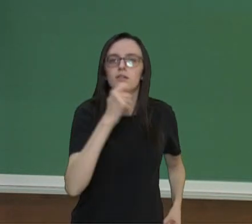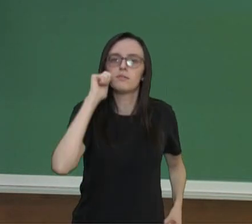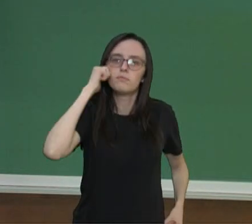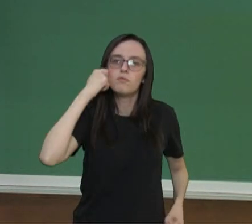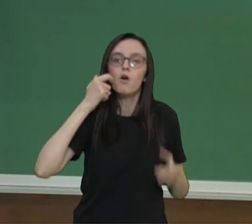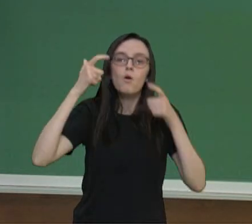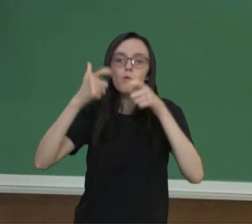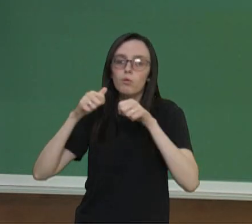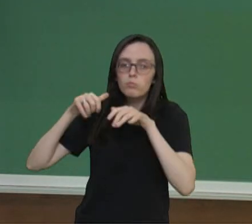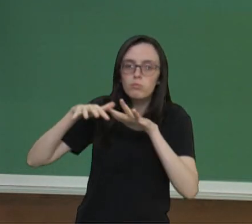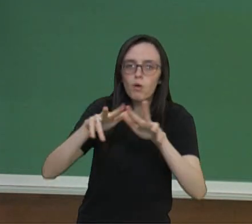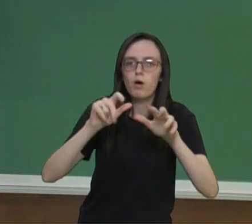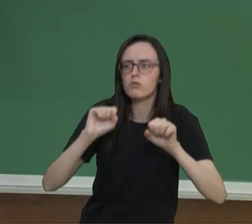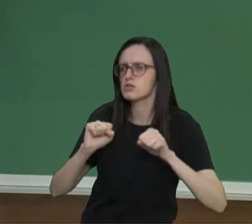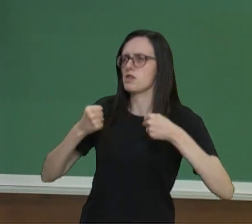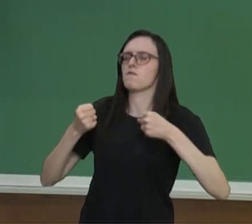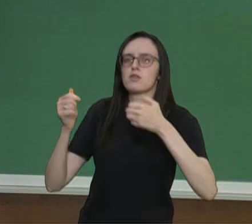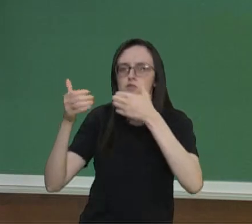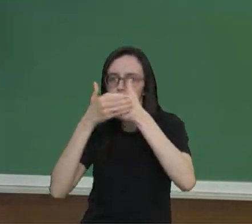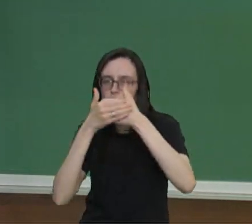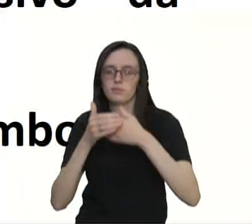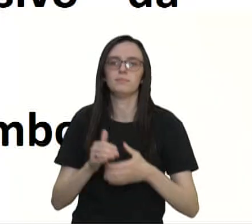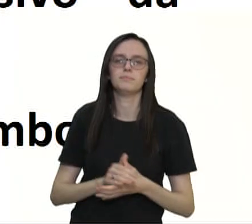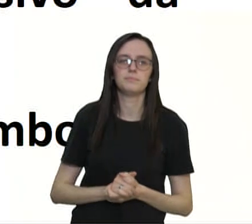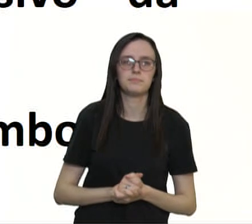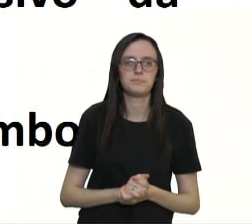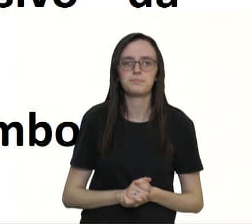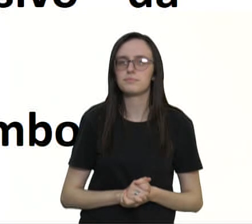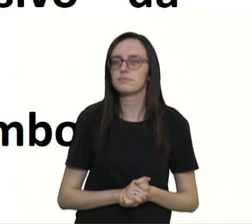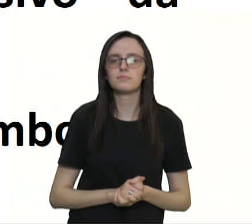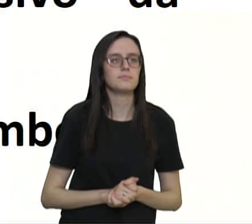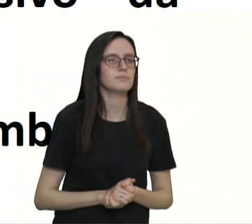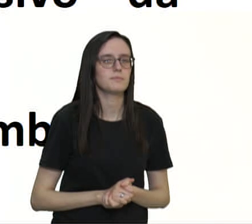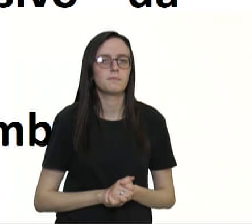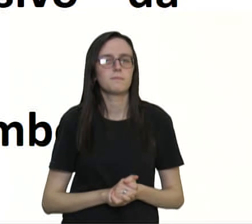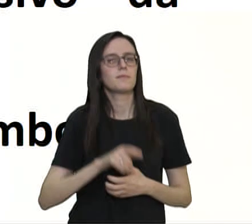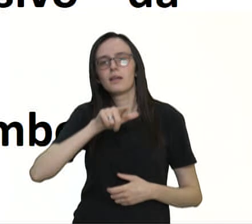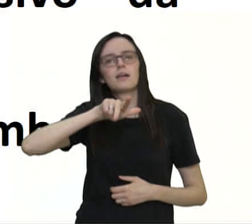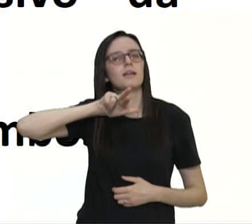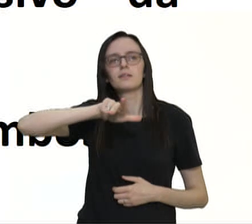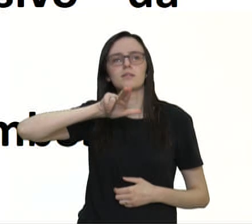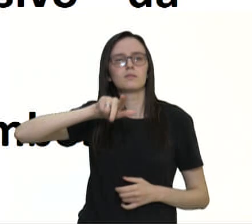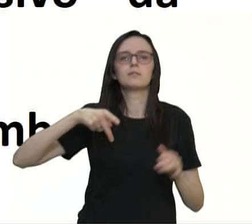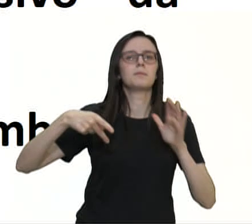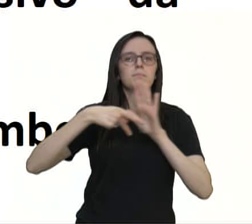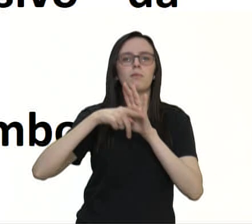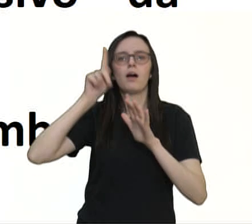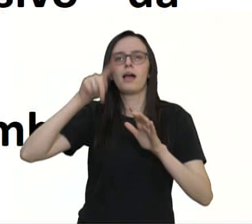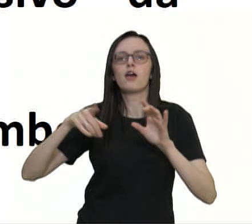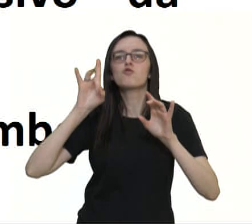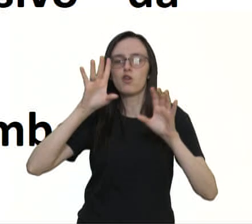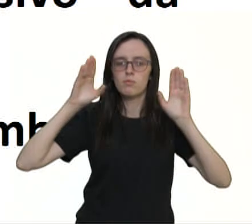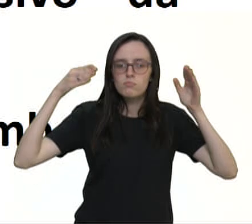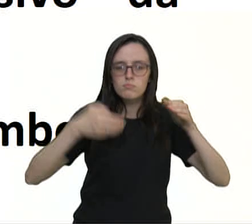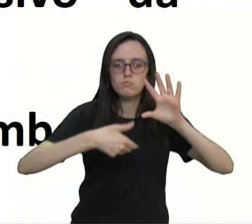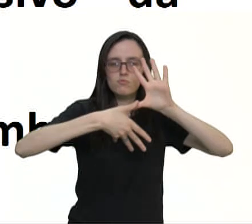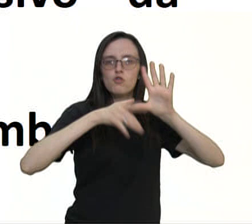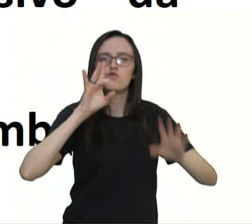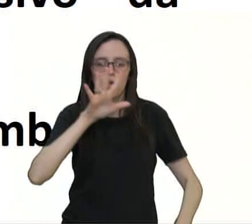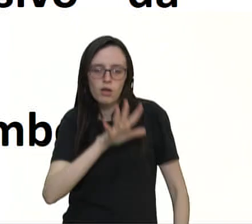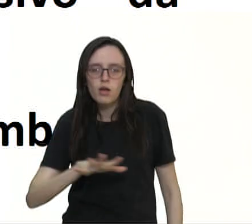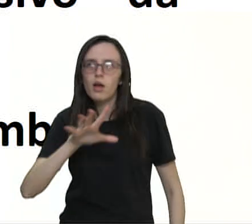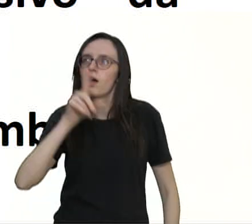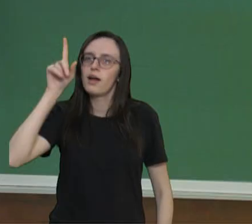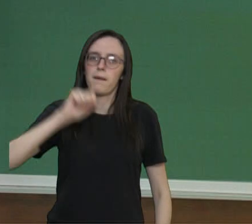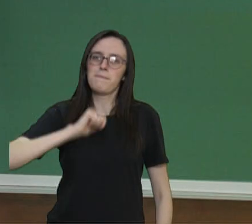fortalezas, um lugar para se defender, para se esconder. Não foi fenômeno exclusivo da América Portuguesa. Não aconteceu só